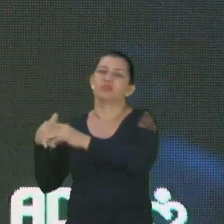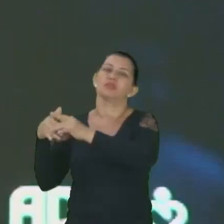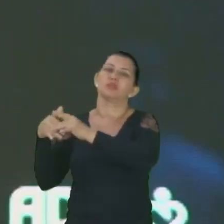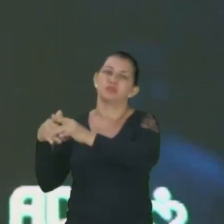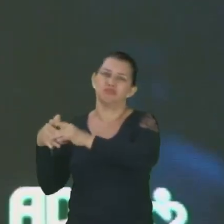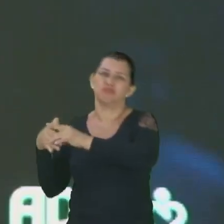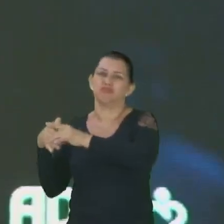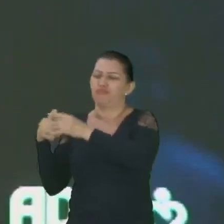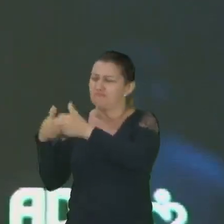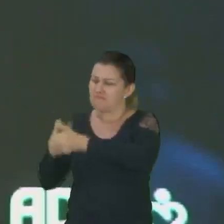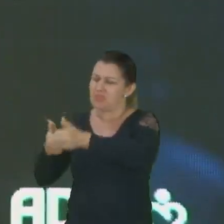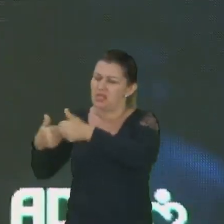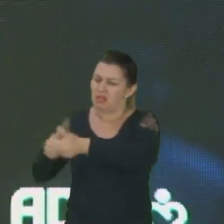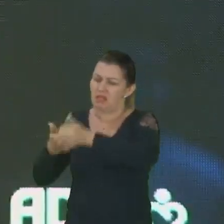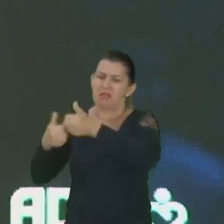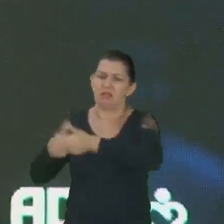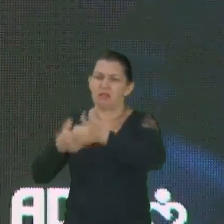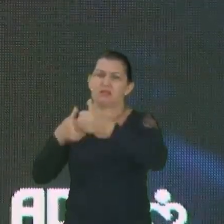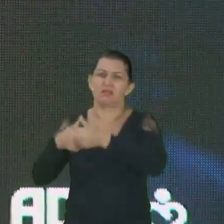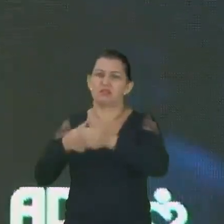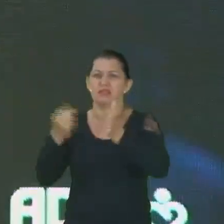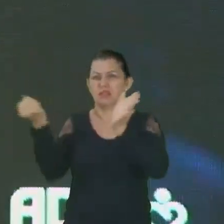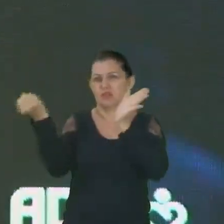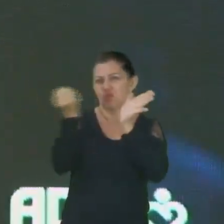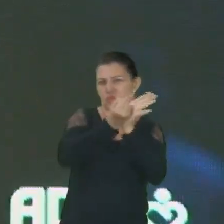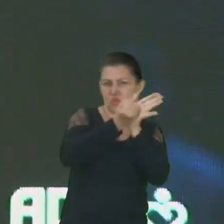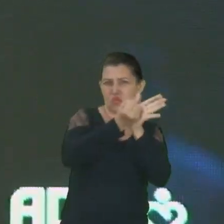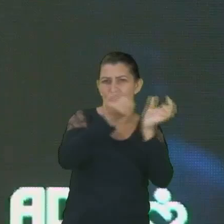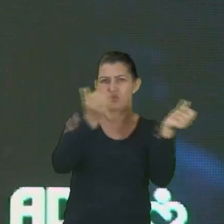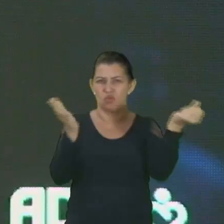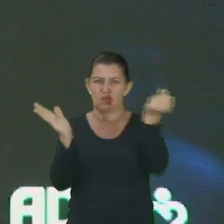cruz. Prenderam suas mãos,